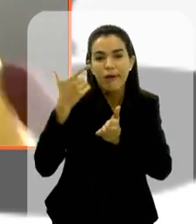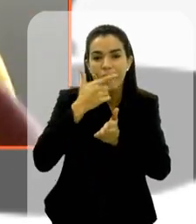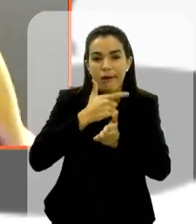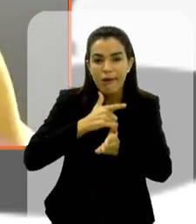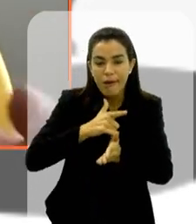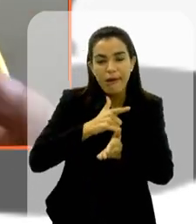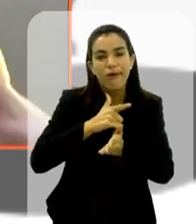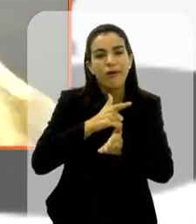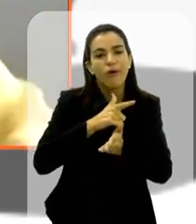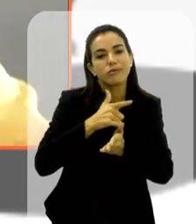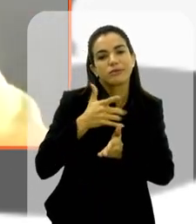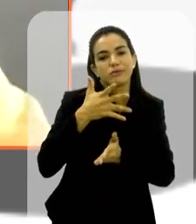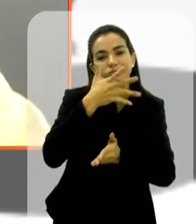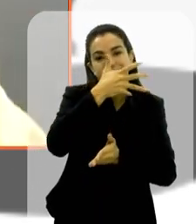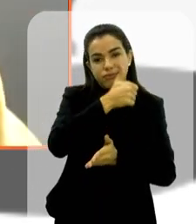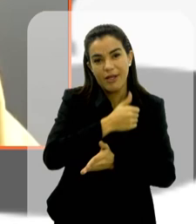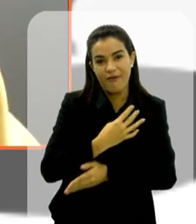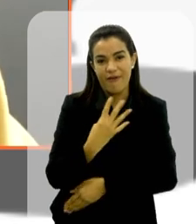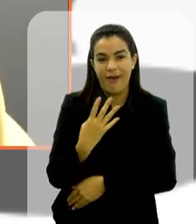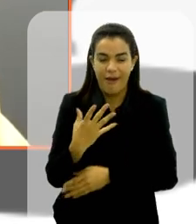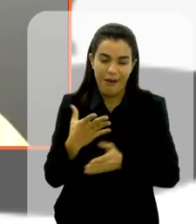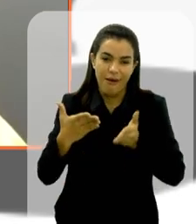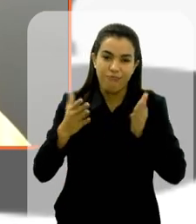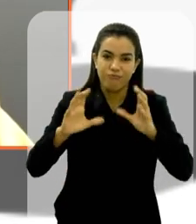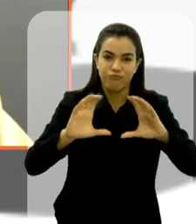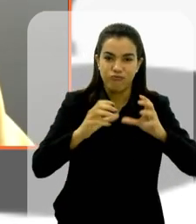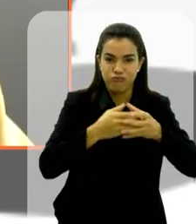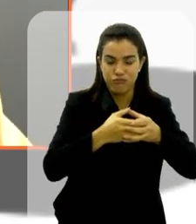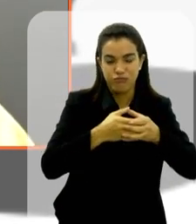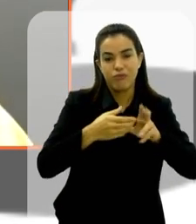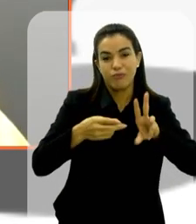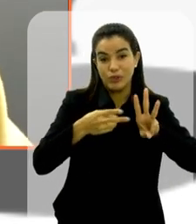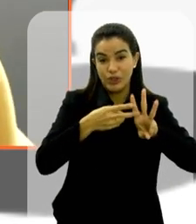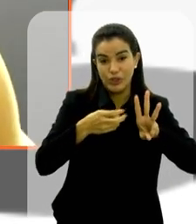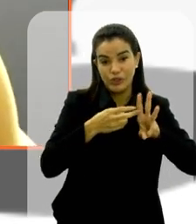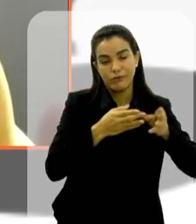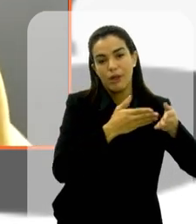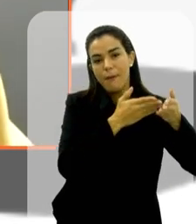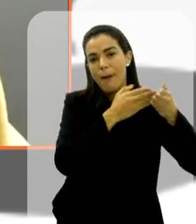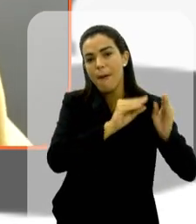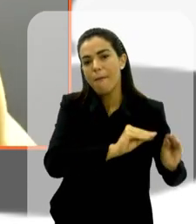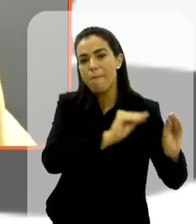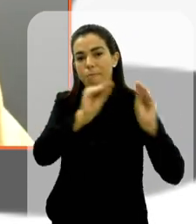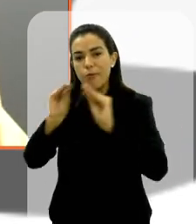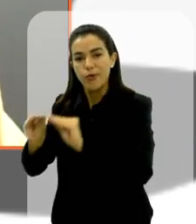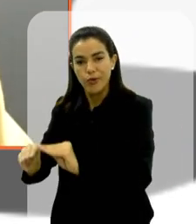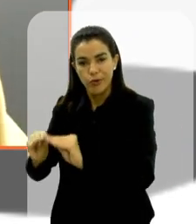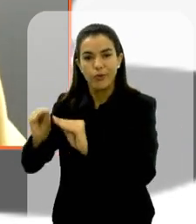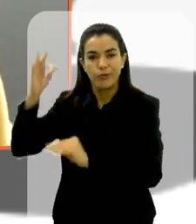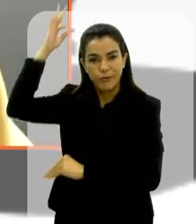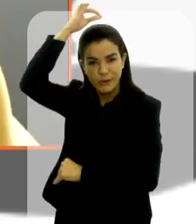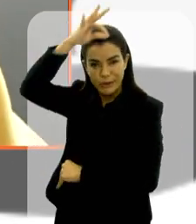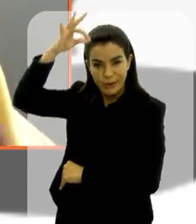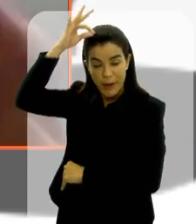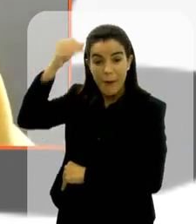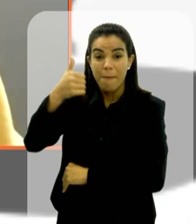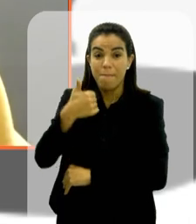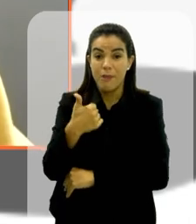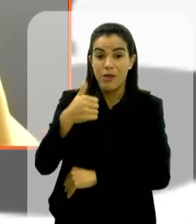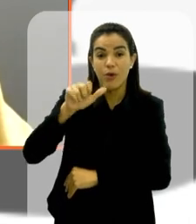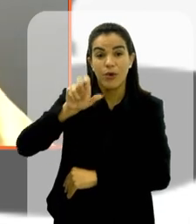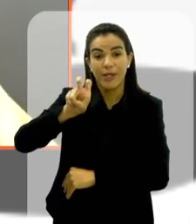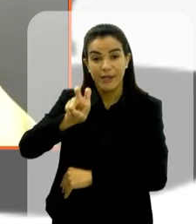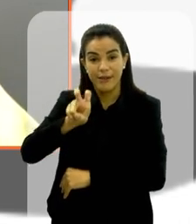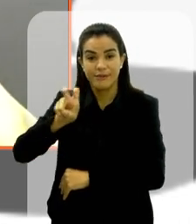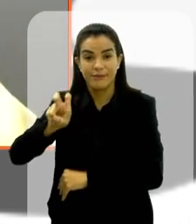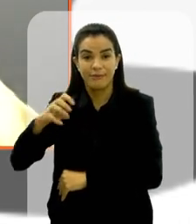os índios Temiminós que vieram para o Espírito Santo. Aqui no Espírito Santo, isso ocorreu em 1554. Aqui no Espírito